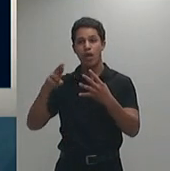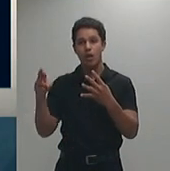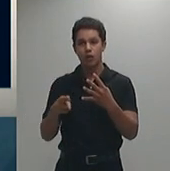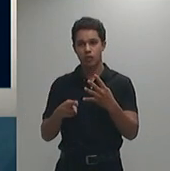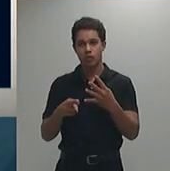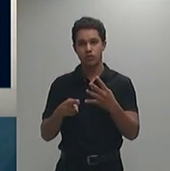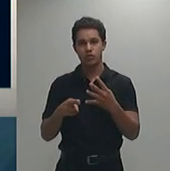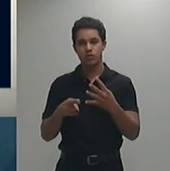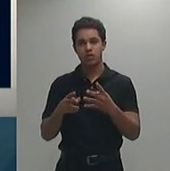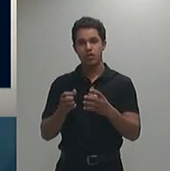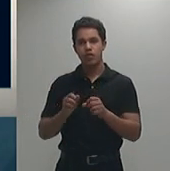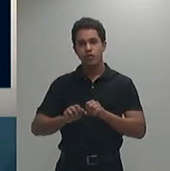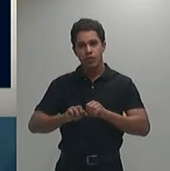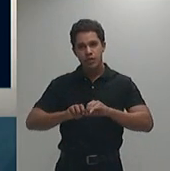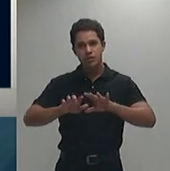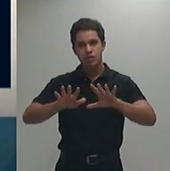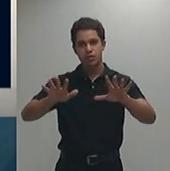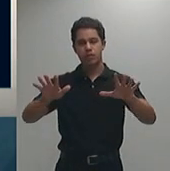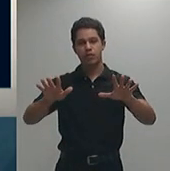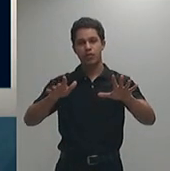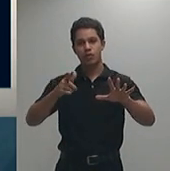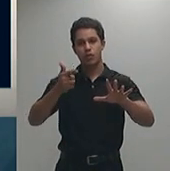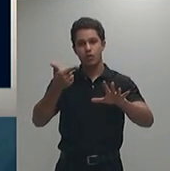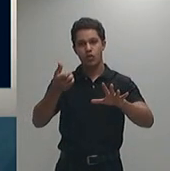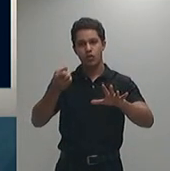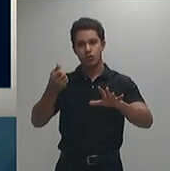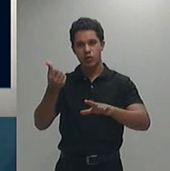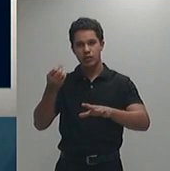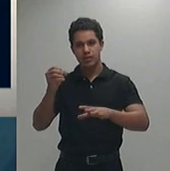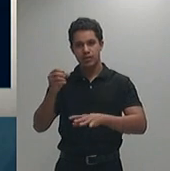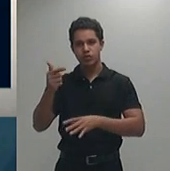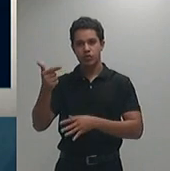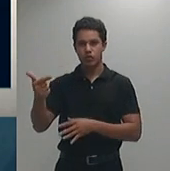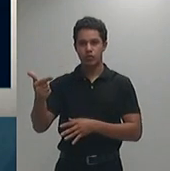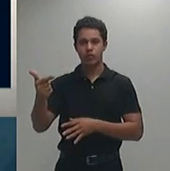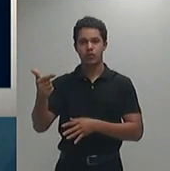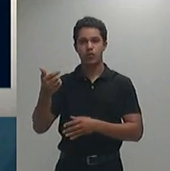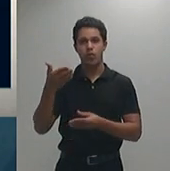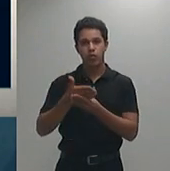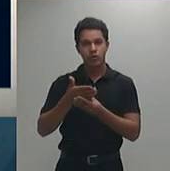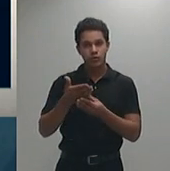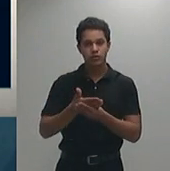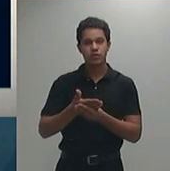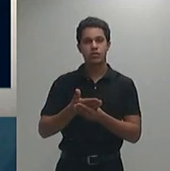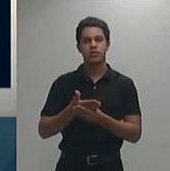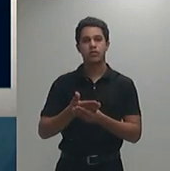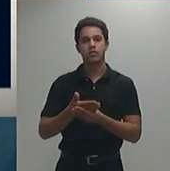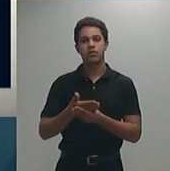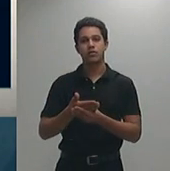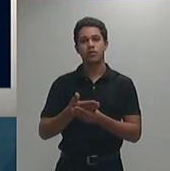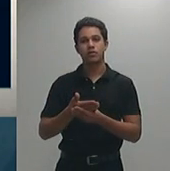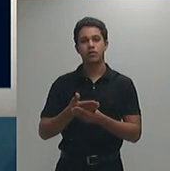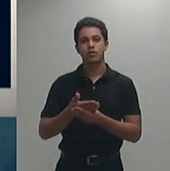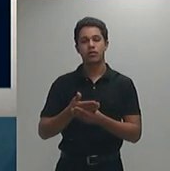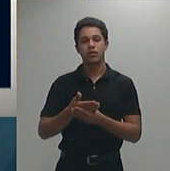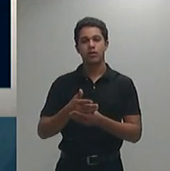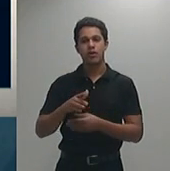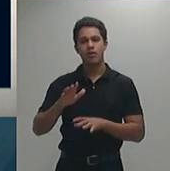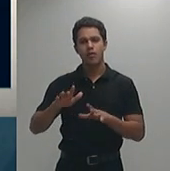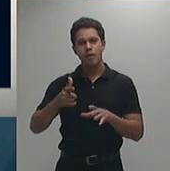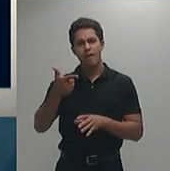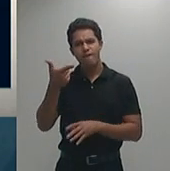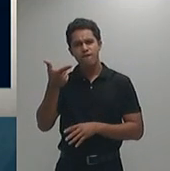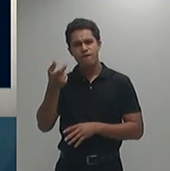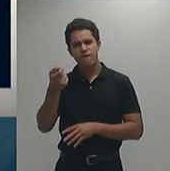distribuídos no período 2.602 processos são 20 temas